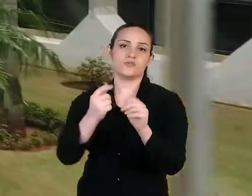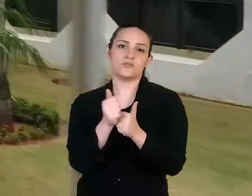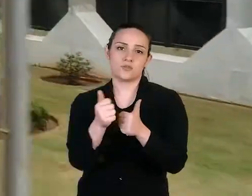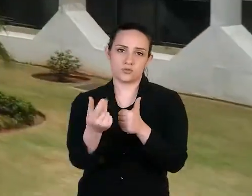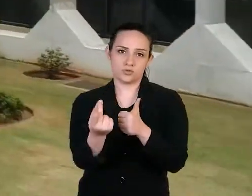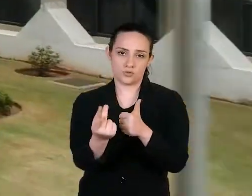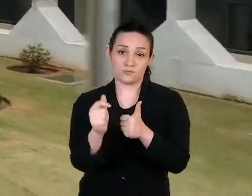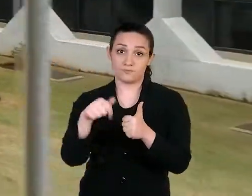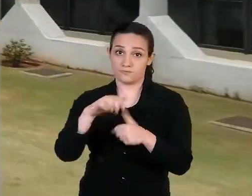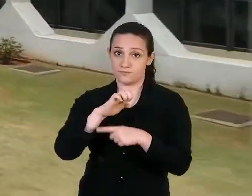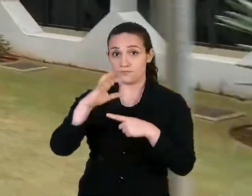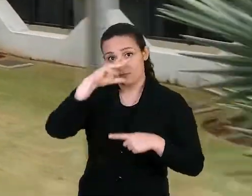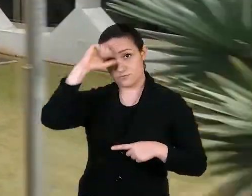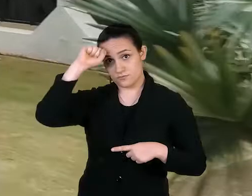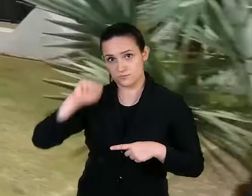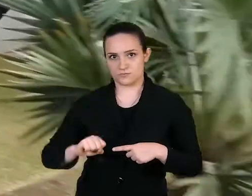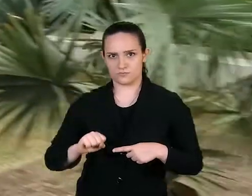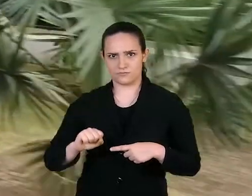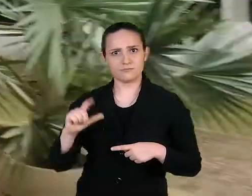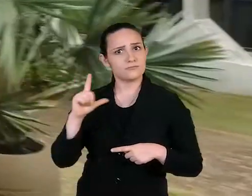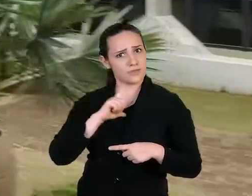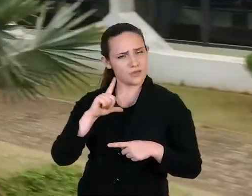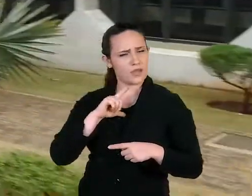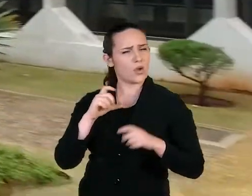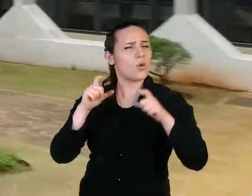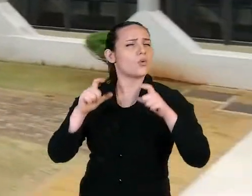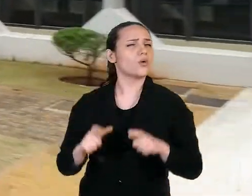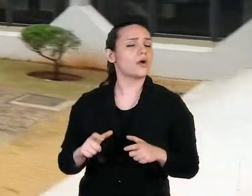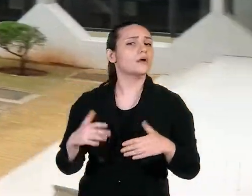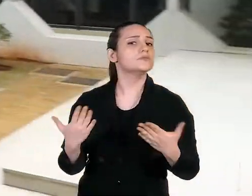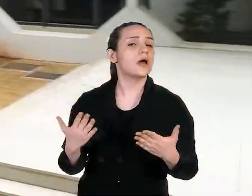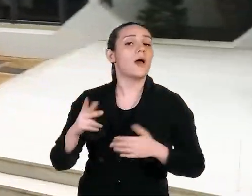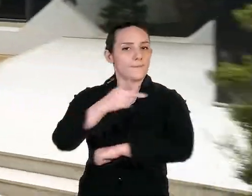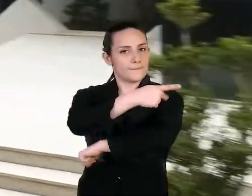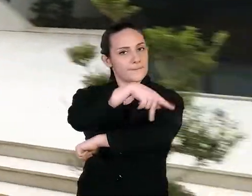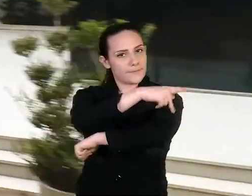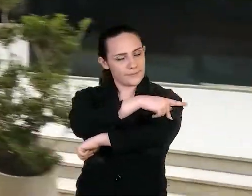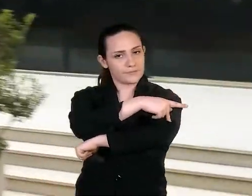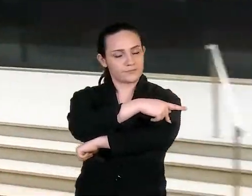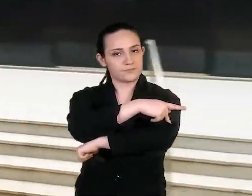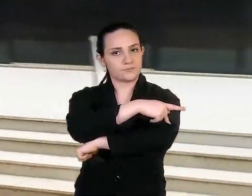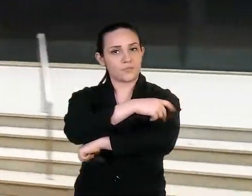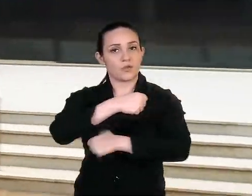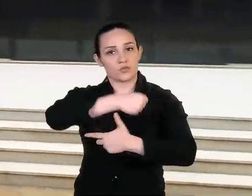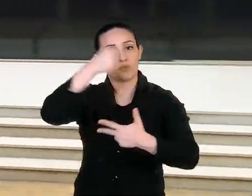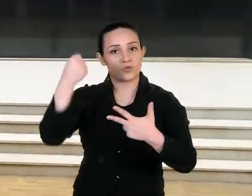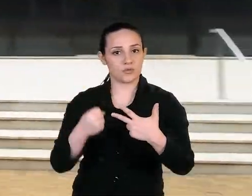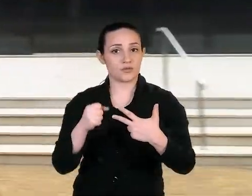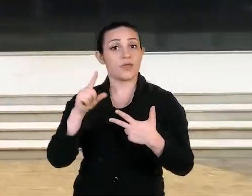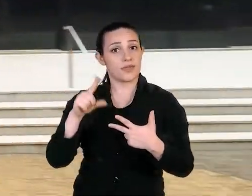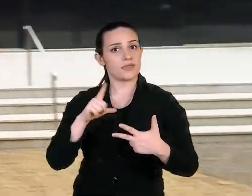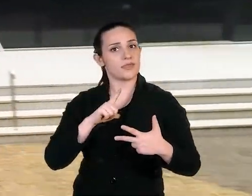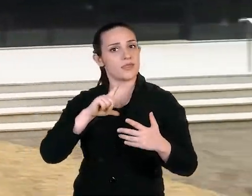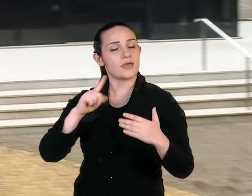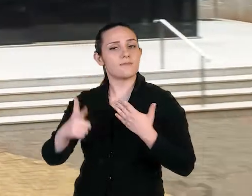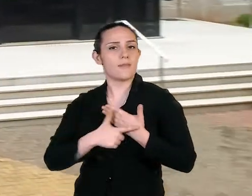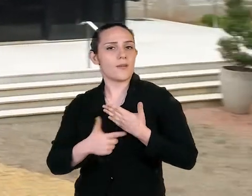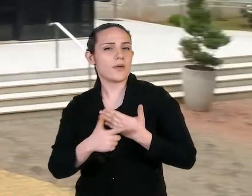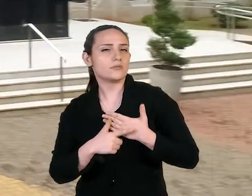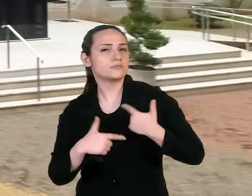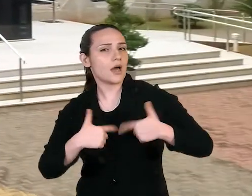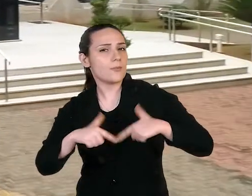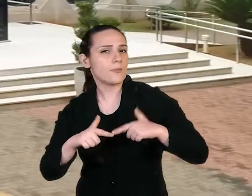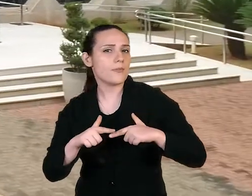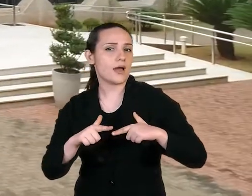Em Mato Grosso do Sul, este prédio no Parque dos Poderes tem a prerrogativa de desenvolver esse importante trabalho